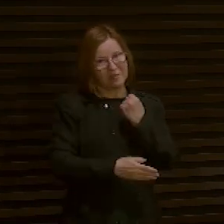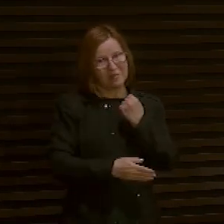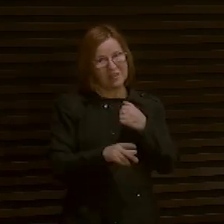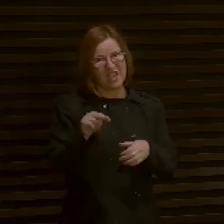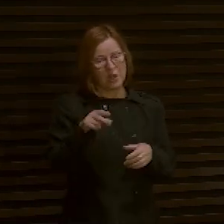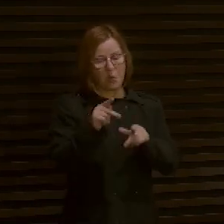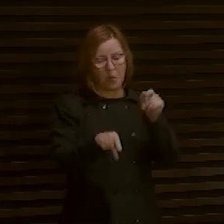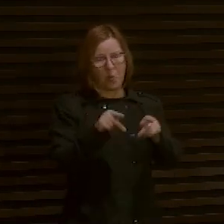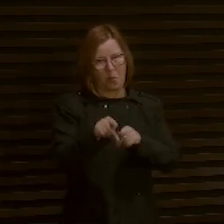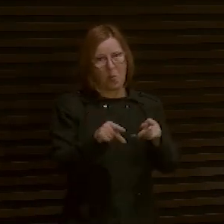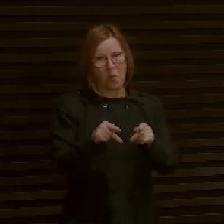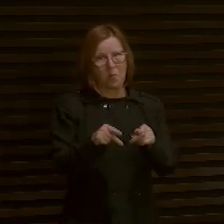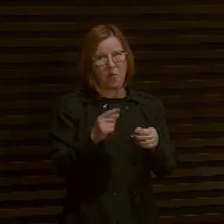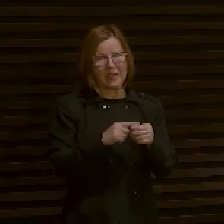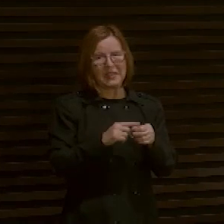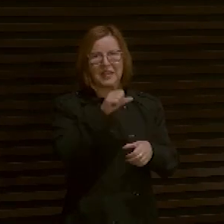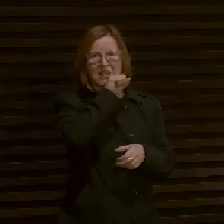dos sírios.